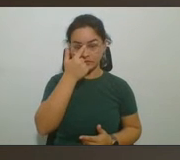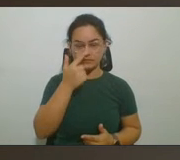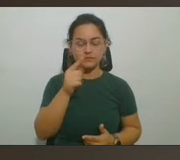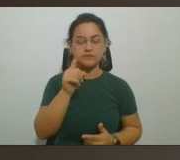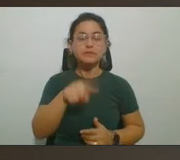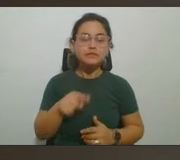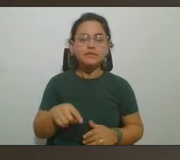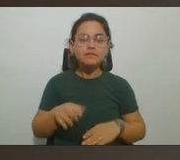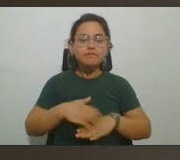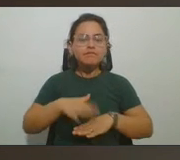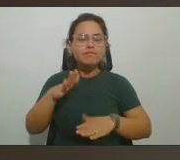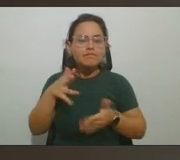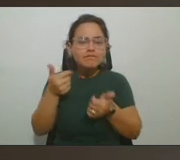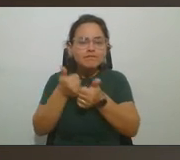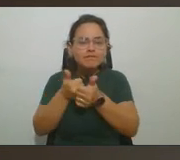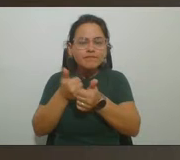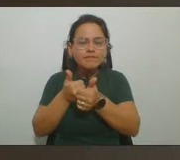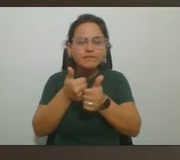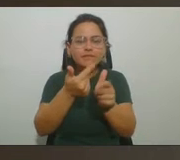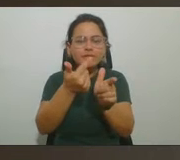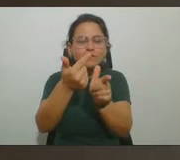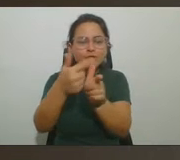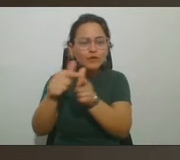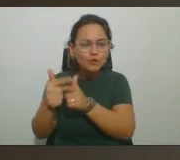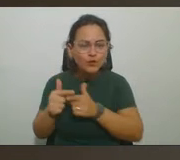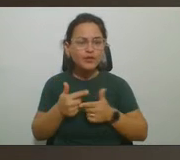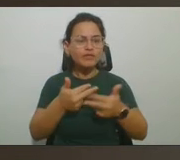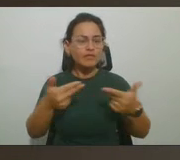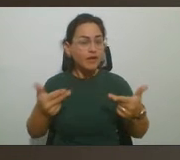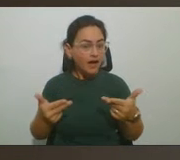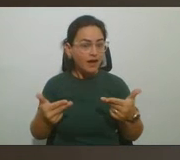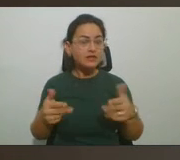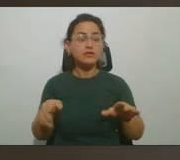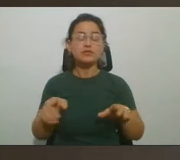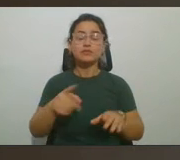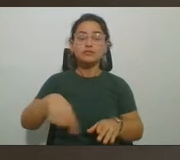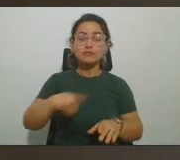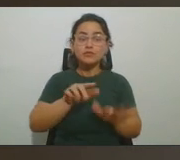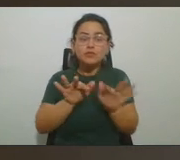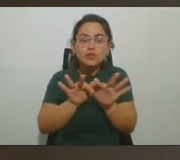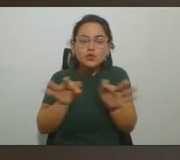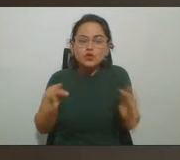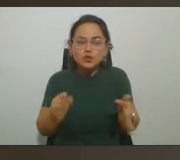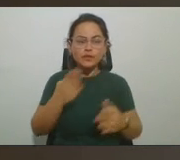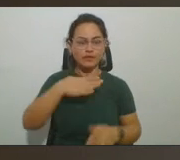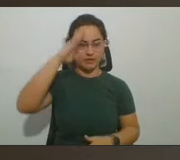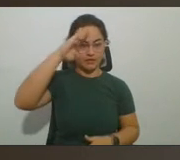aproximando-nos mais da problematização e da humildade acadêmica.